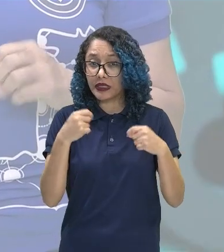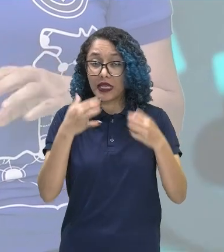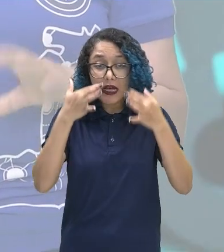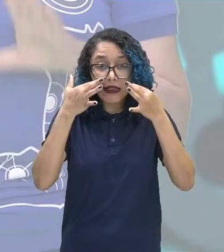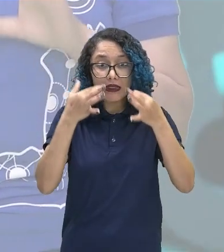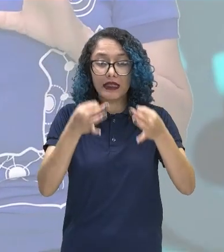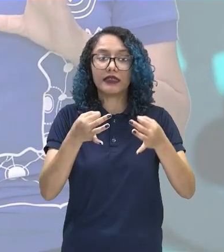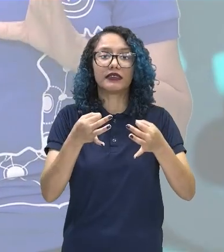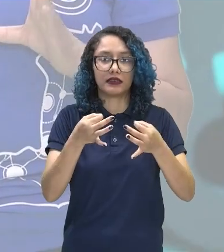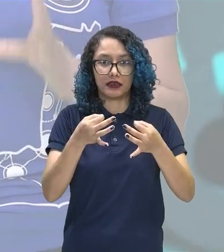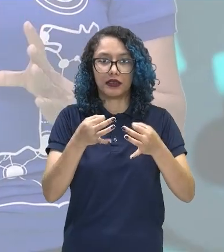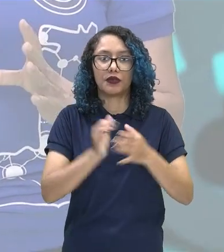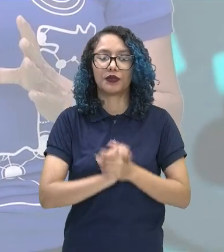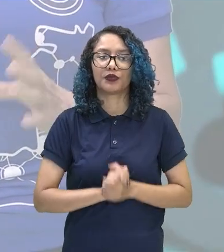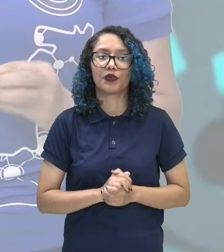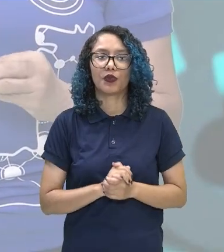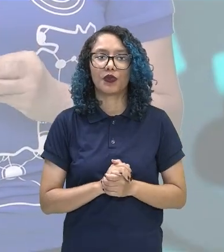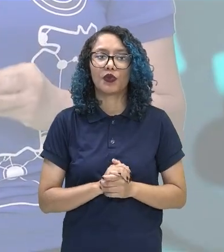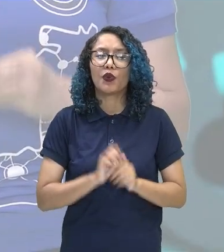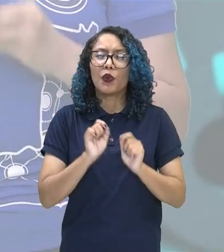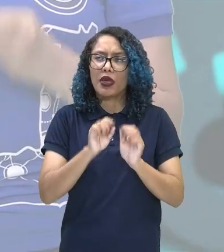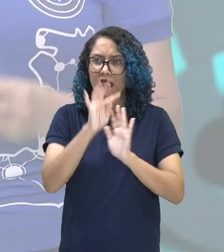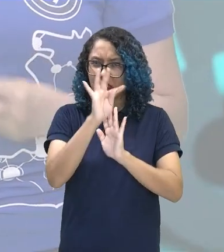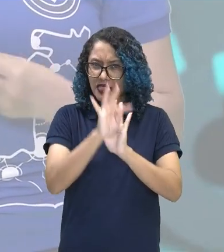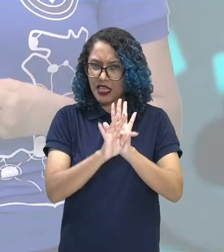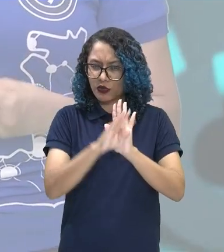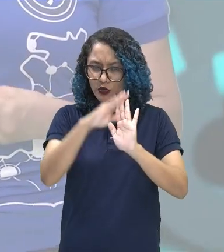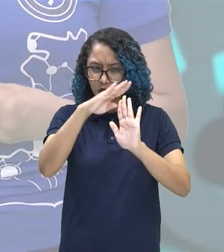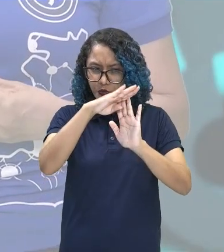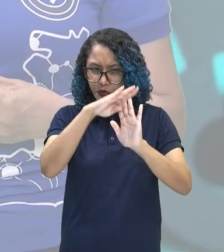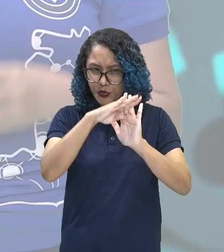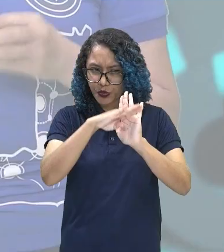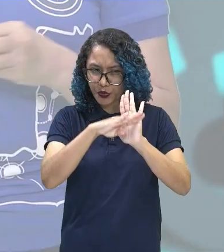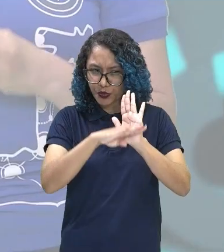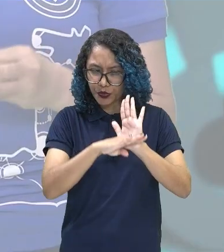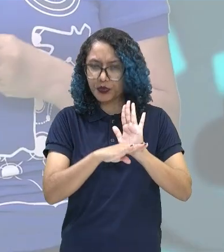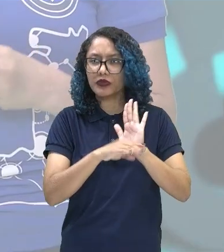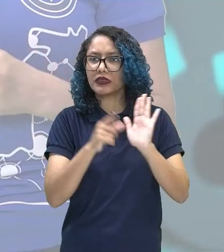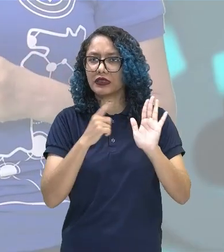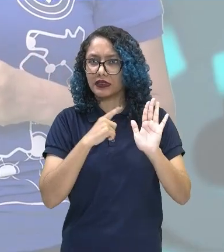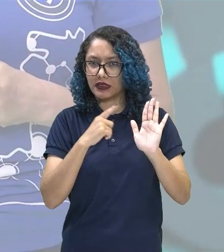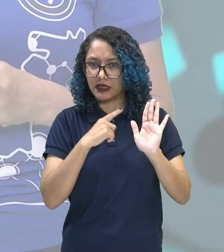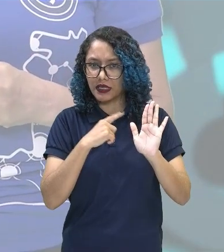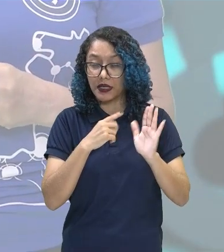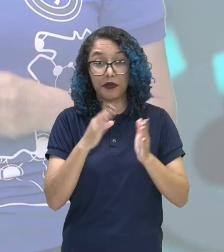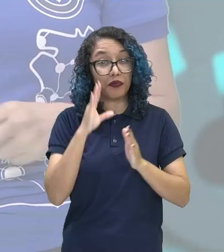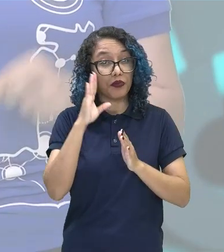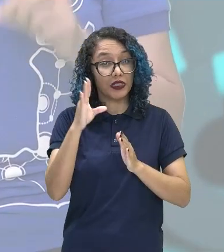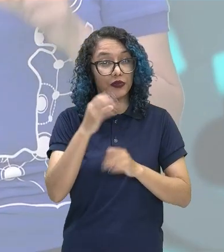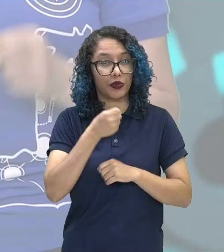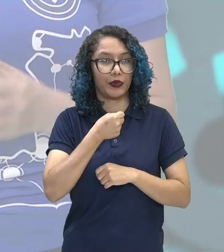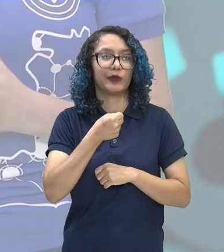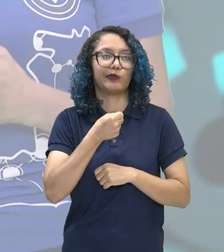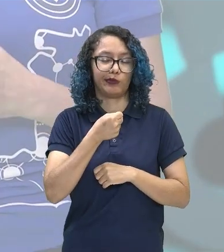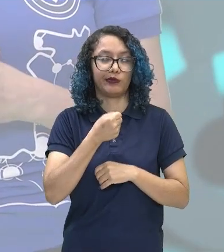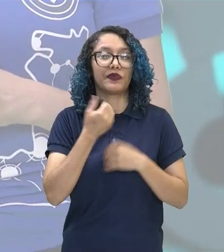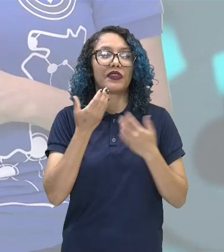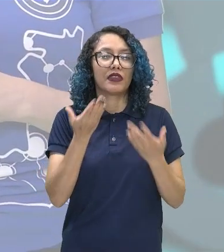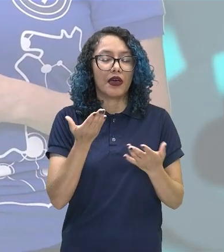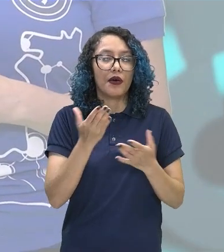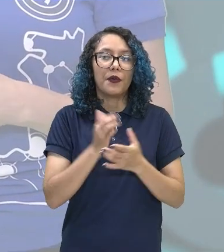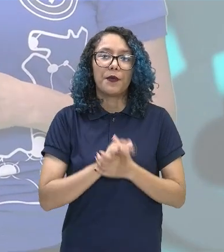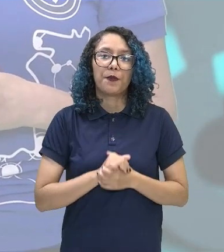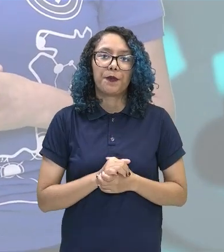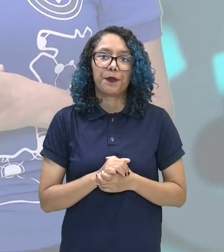Todo texto ele é bem criterioso e principalmente um texto jornalístico, né? Então, temos